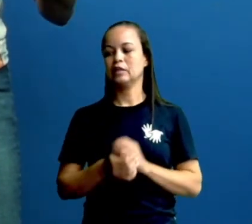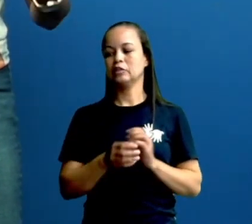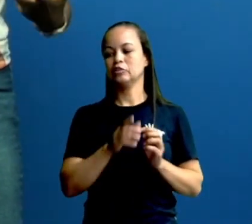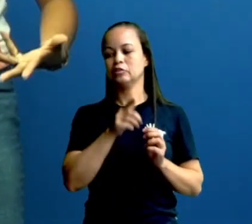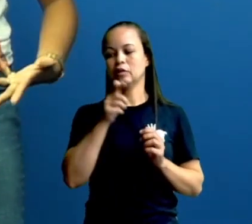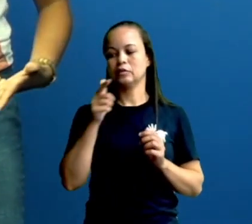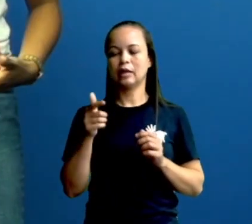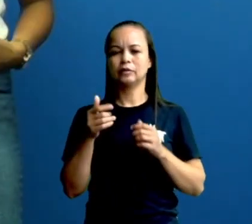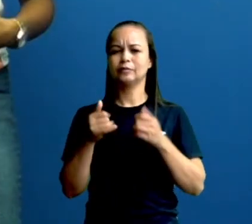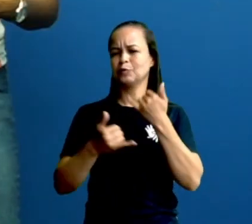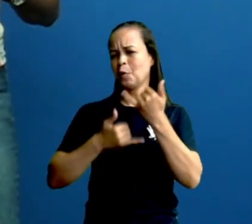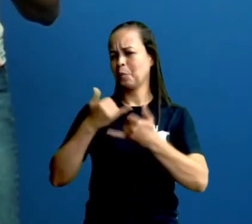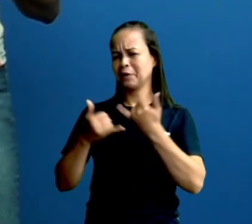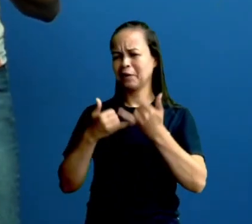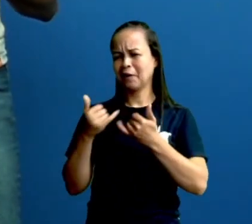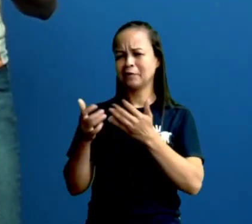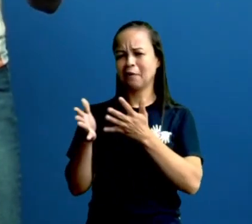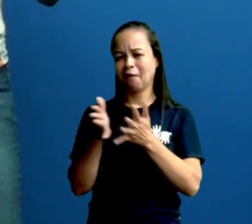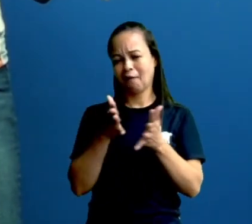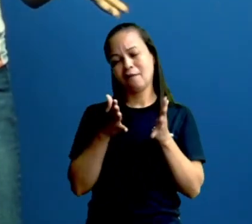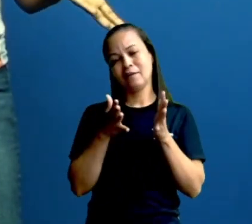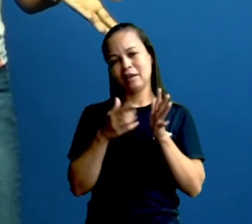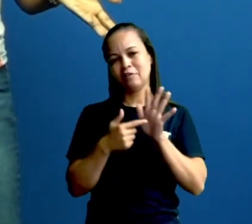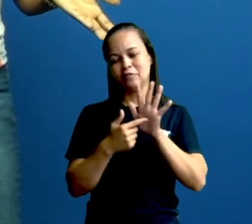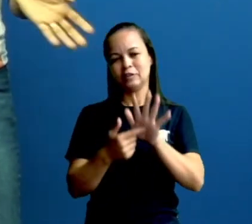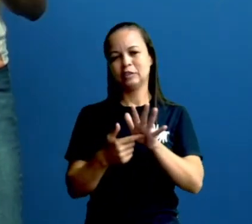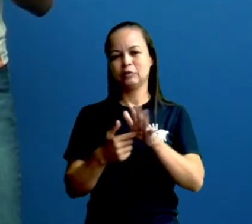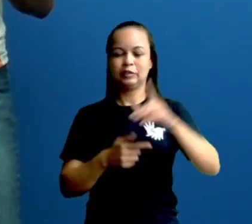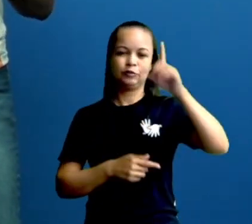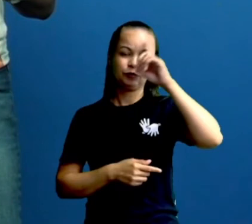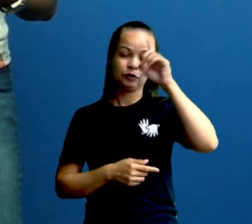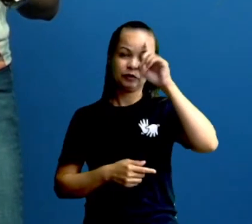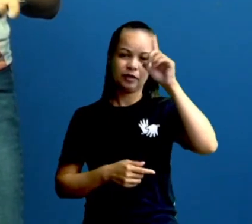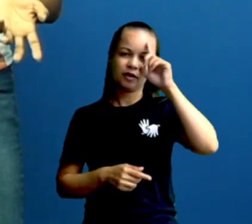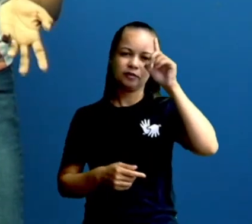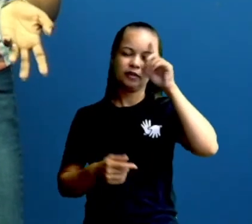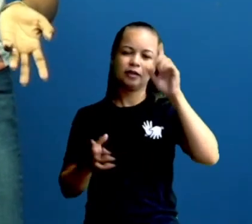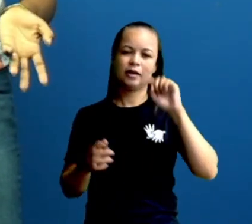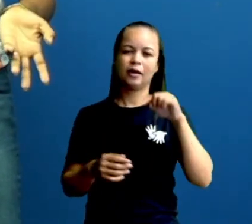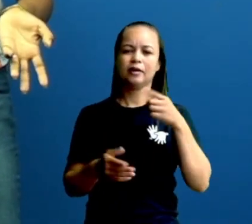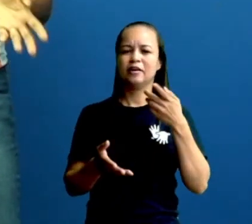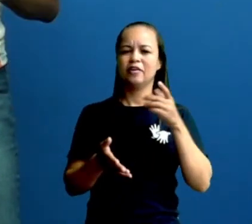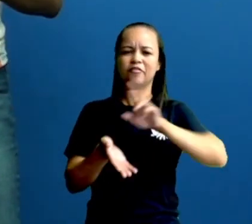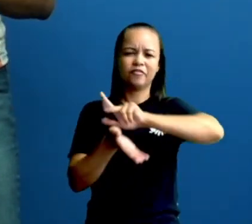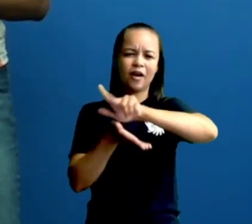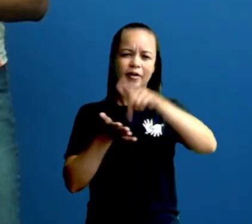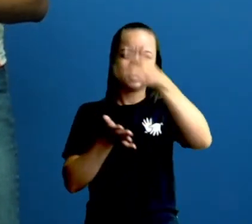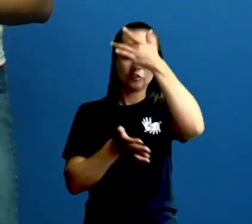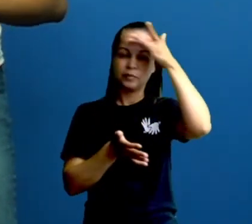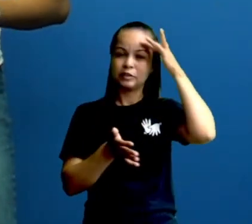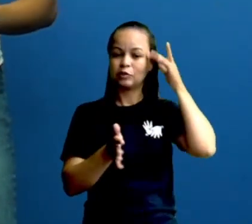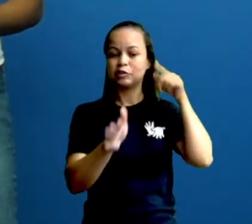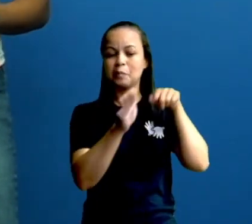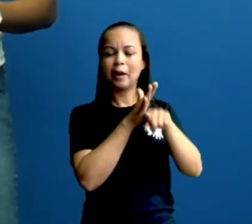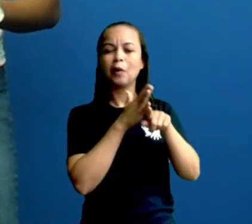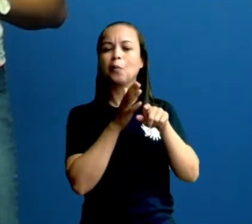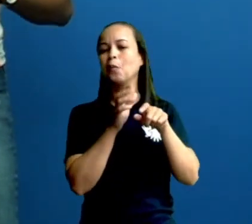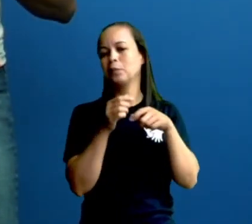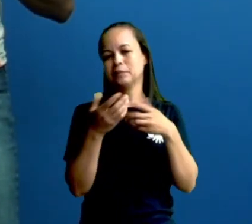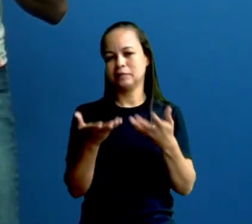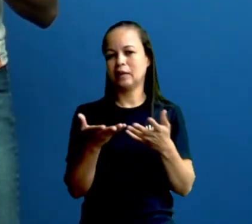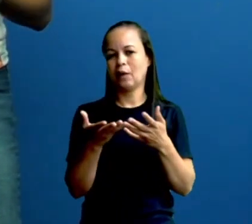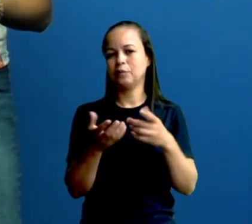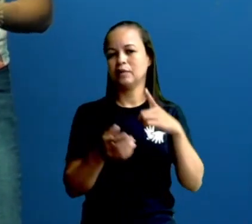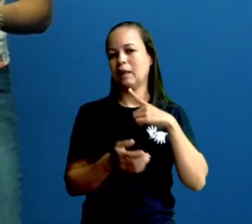aí foi tudo uma brincadeira, foi uma situação de rotina que muita gente faz essa pergunta quando chega em casa. E